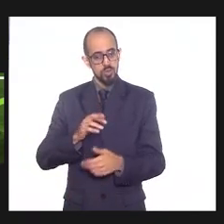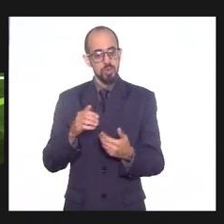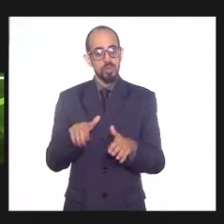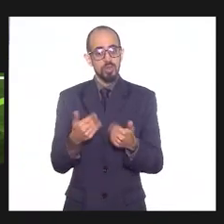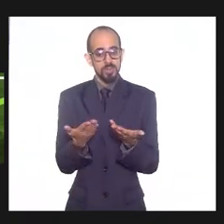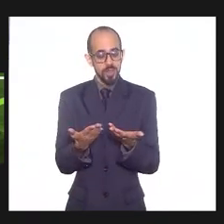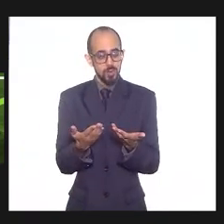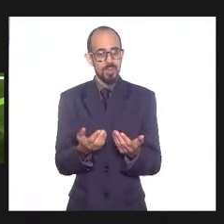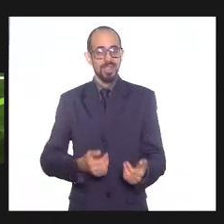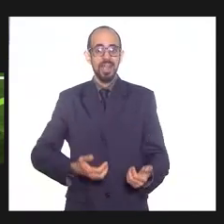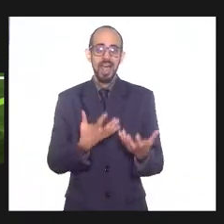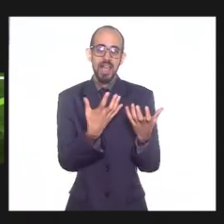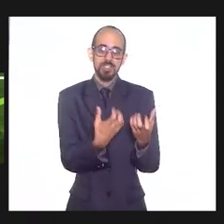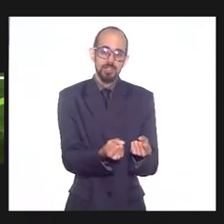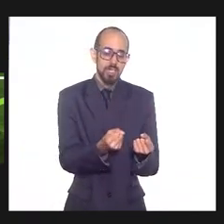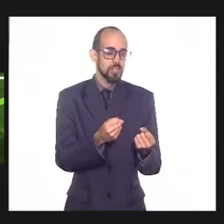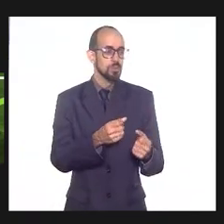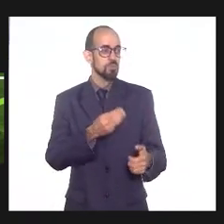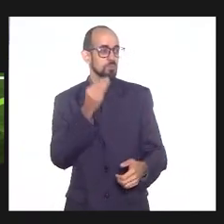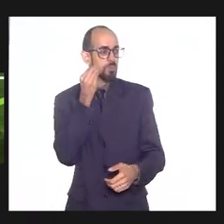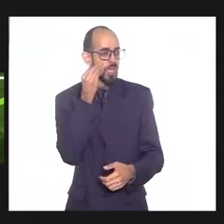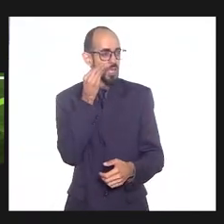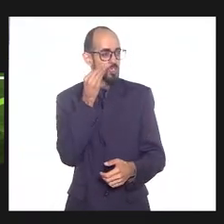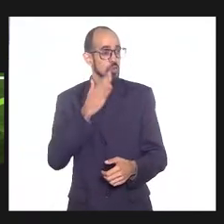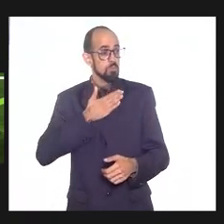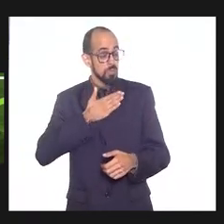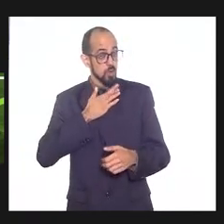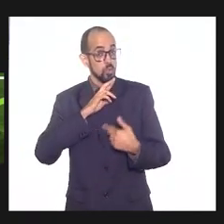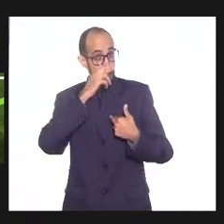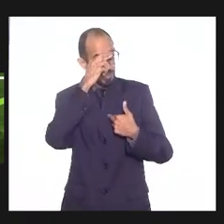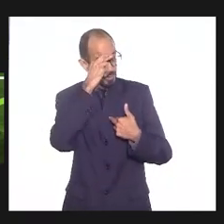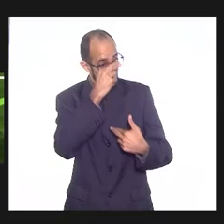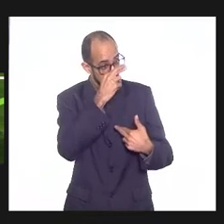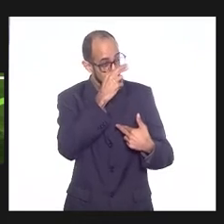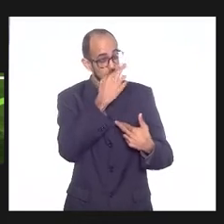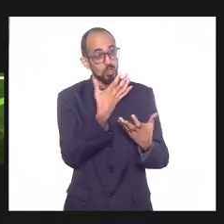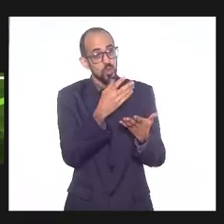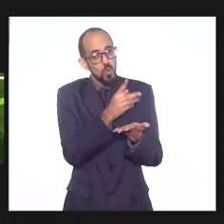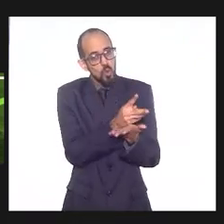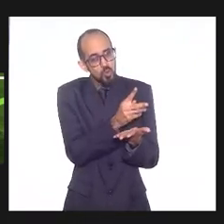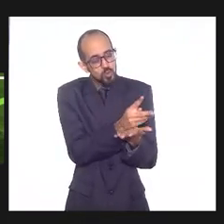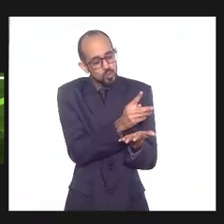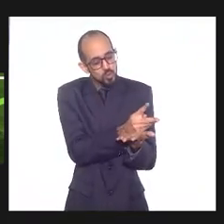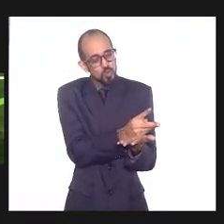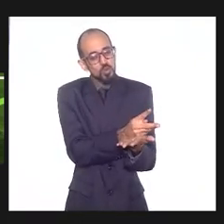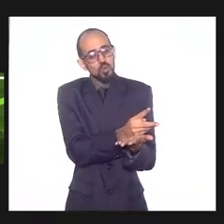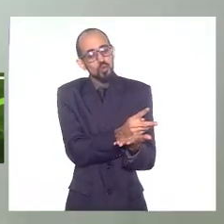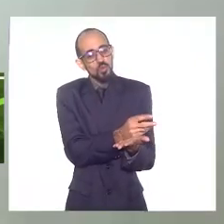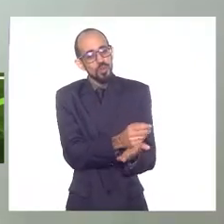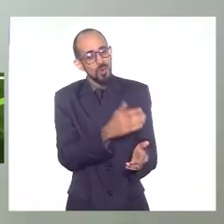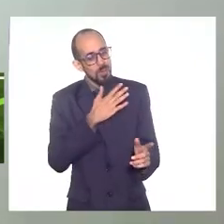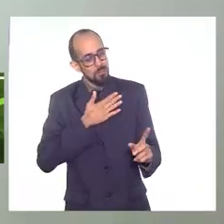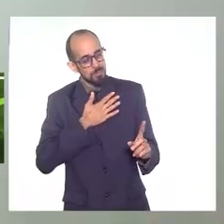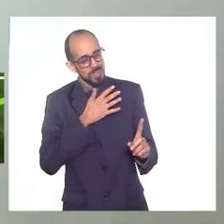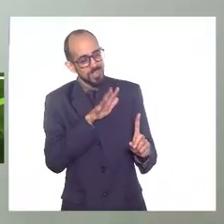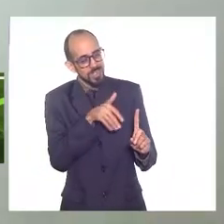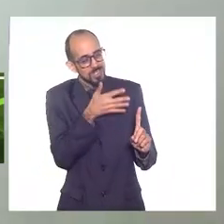que ela sentiu eu vejo respeitoso continue credora da minha mais de questionável